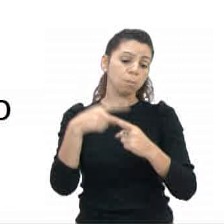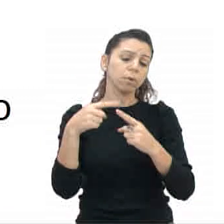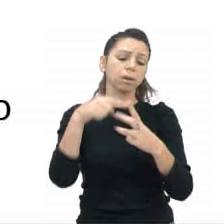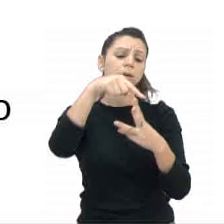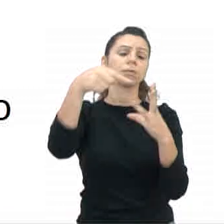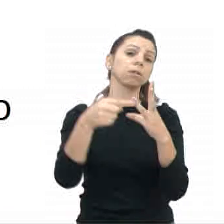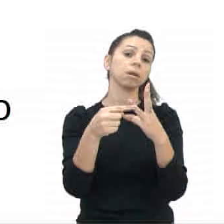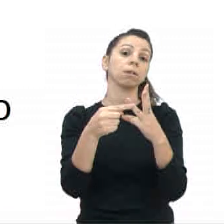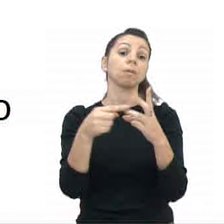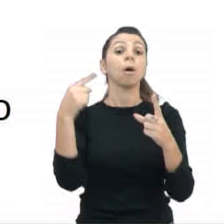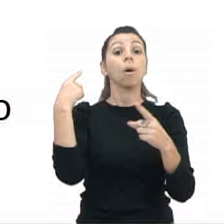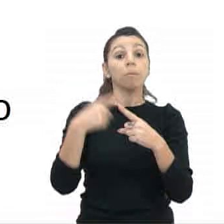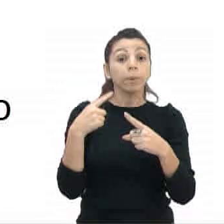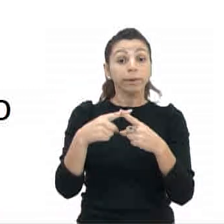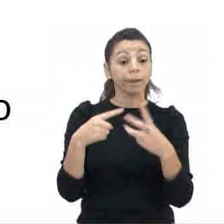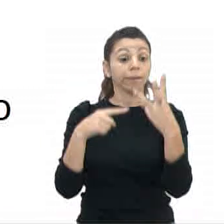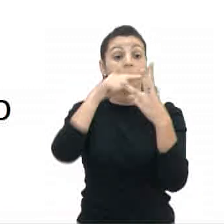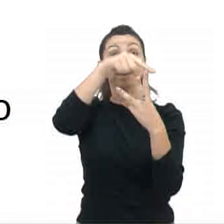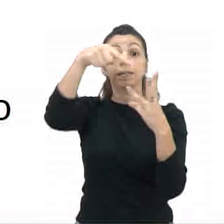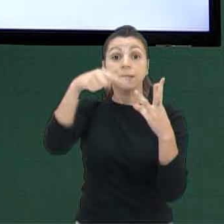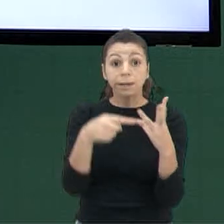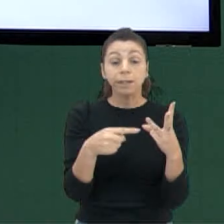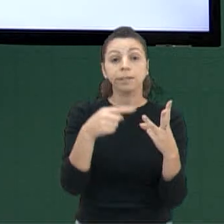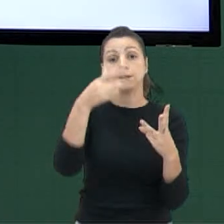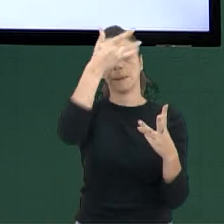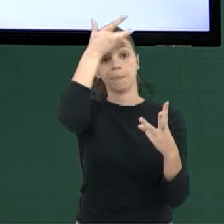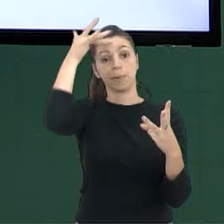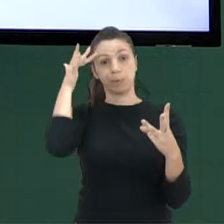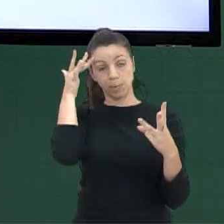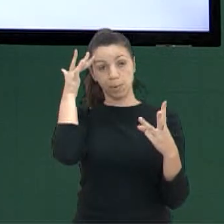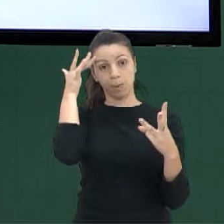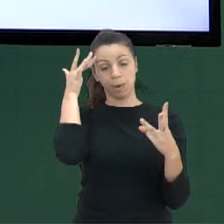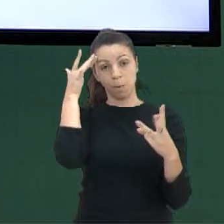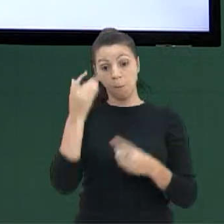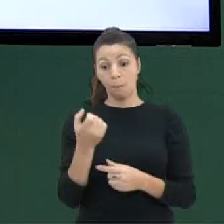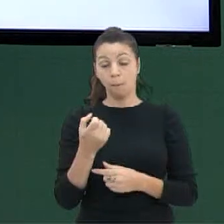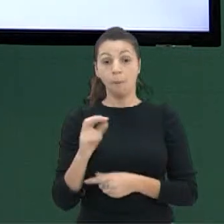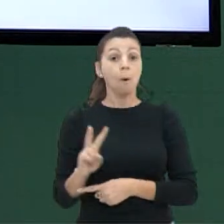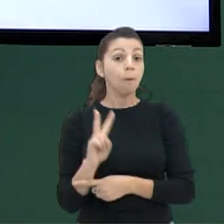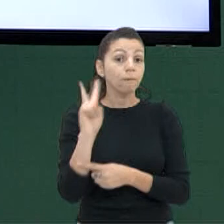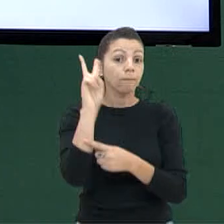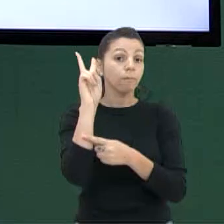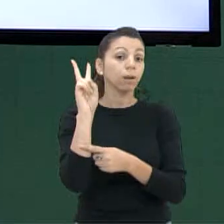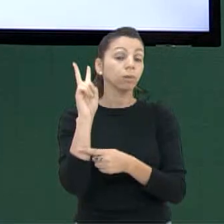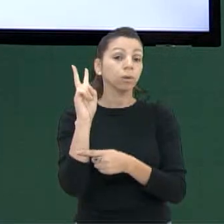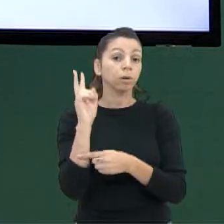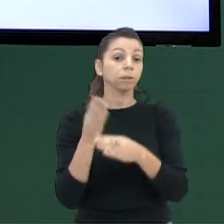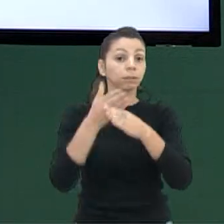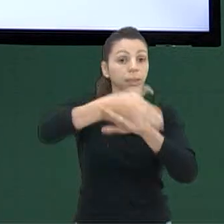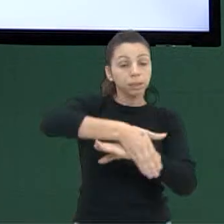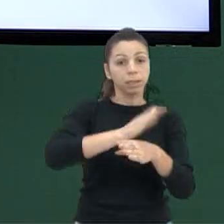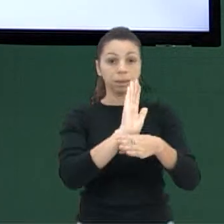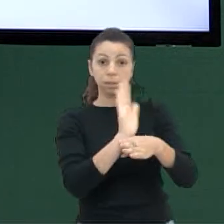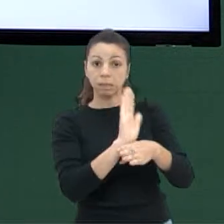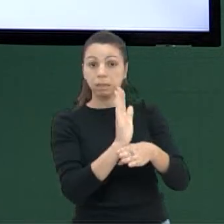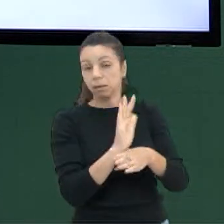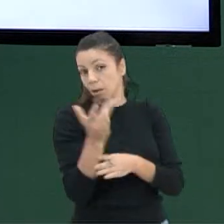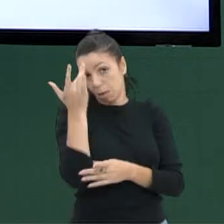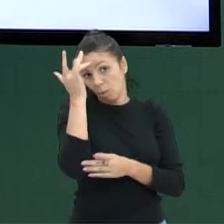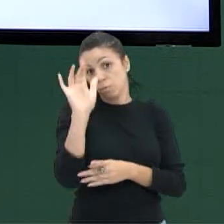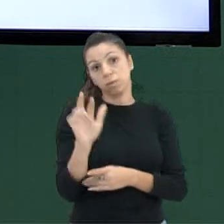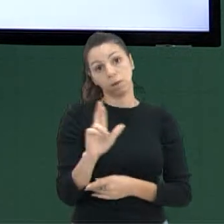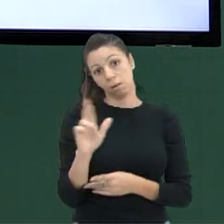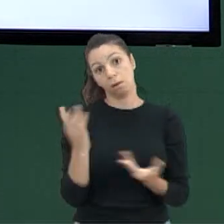3 pessoas. A entrada, por enquanto, eu não sei quanto que é. Então, eu vou representar em forma de letra. Então, vai